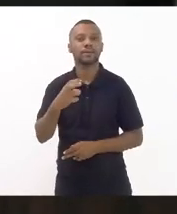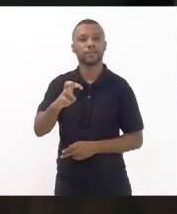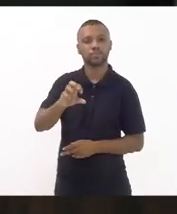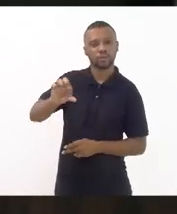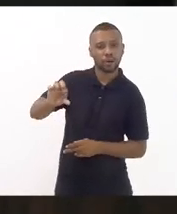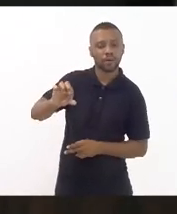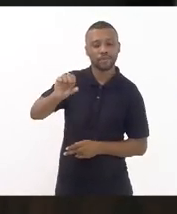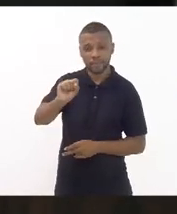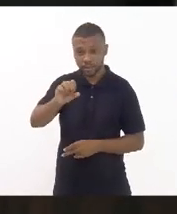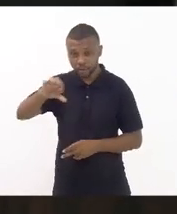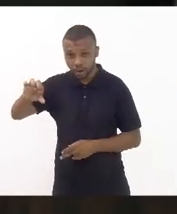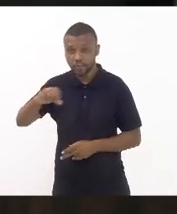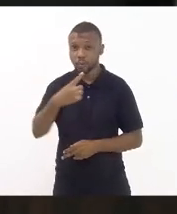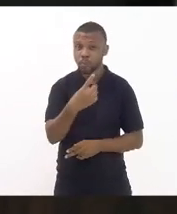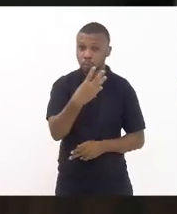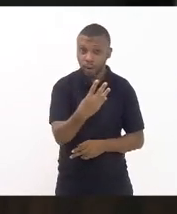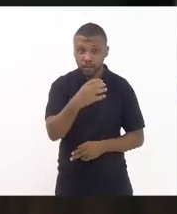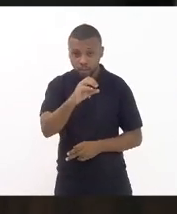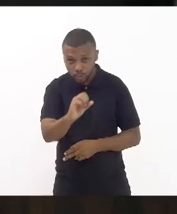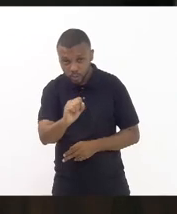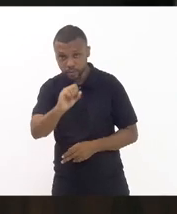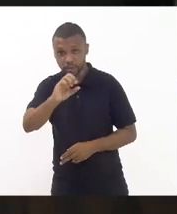1459/89, 1480/89,